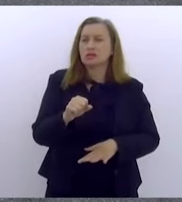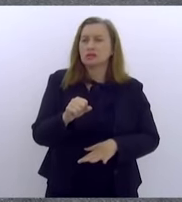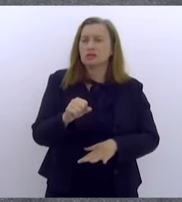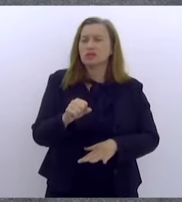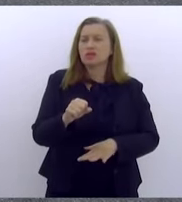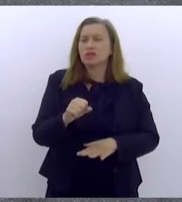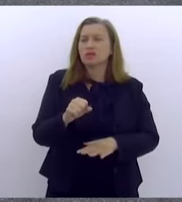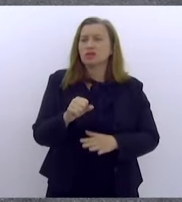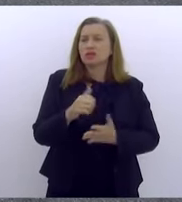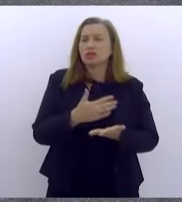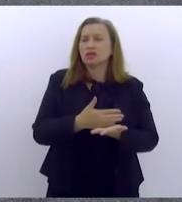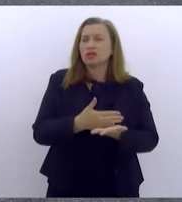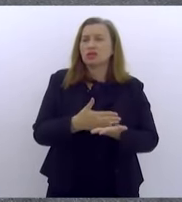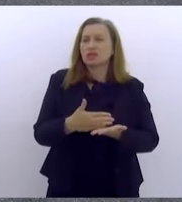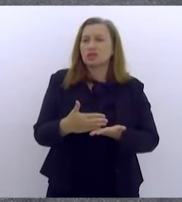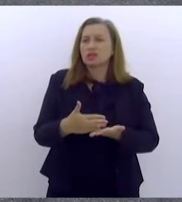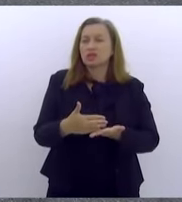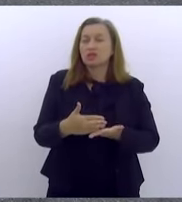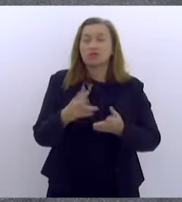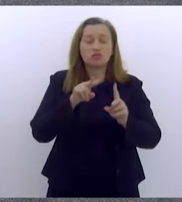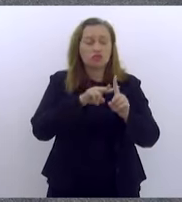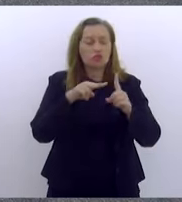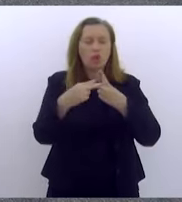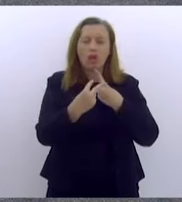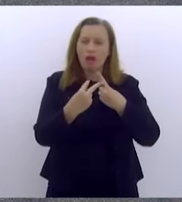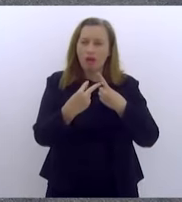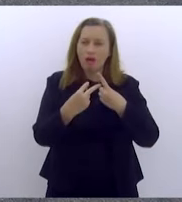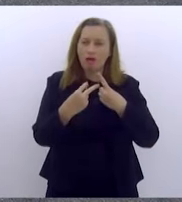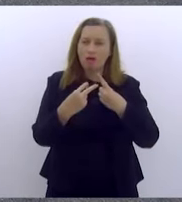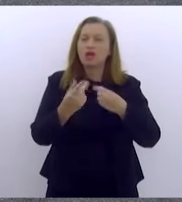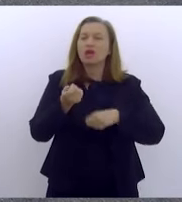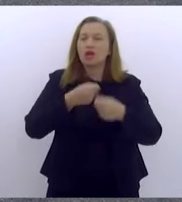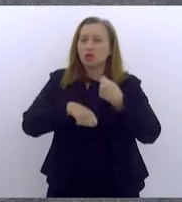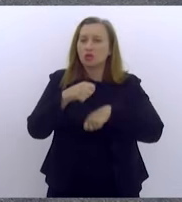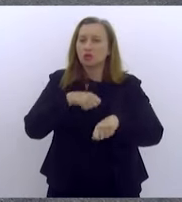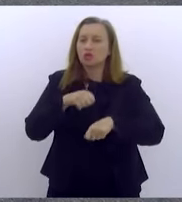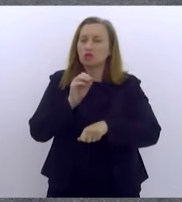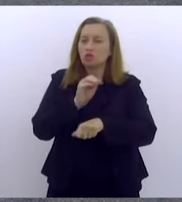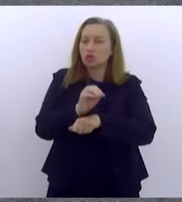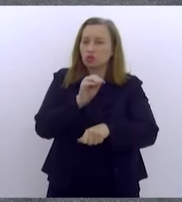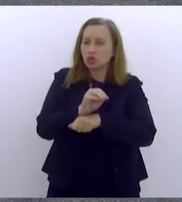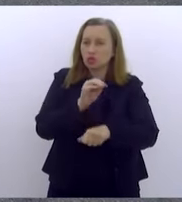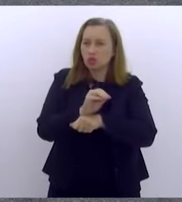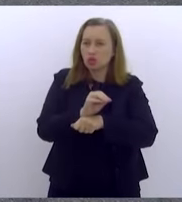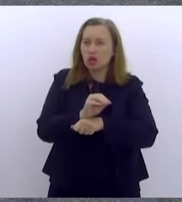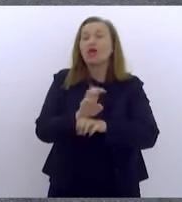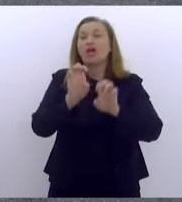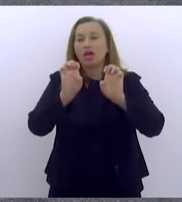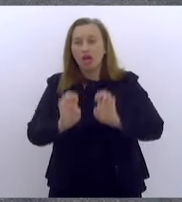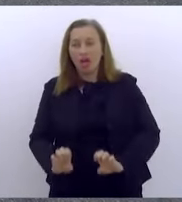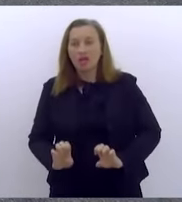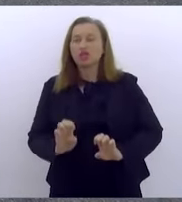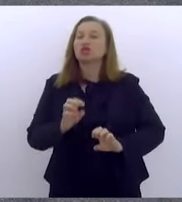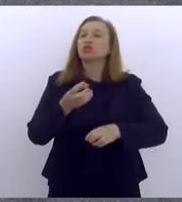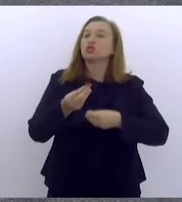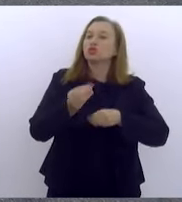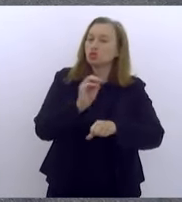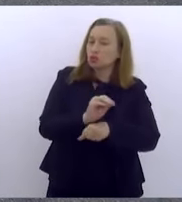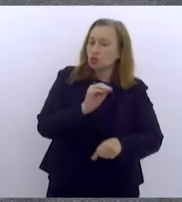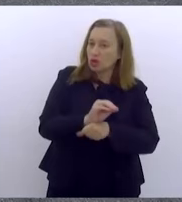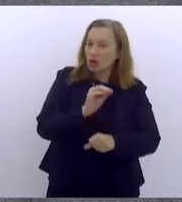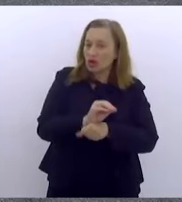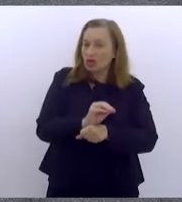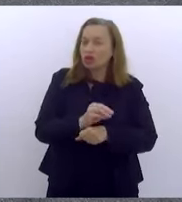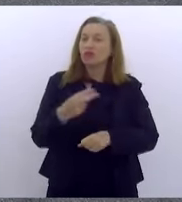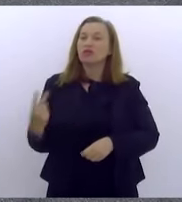partir desse olhar de economia do cuidado, ética do cuidado, e valorar